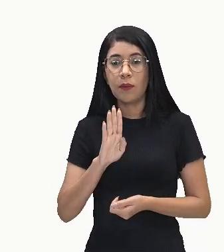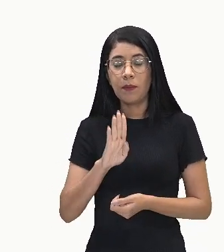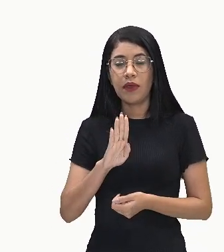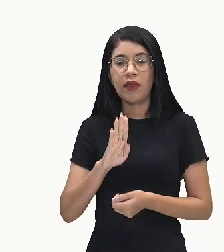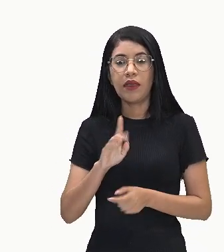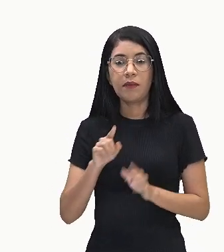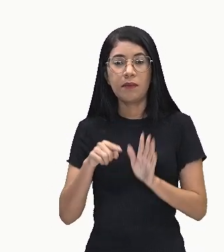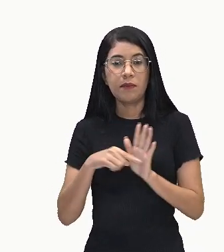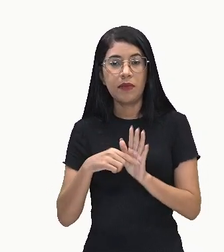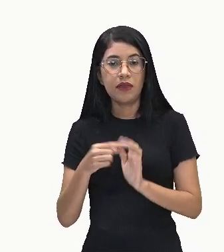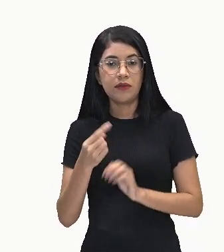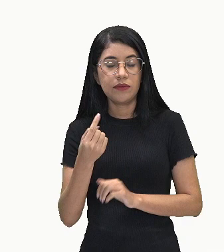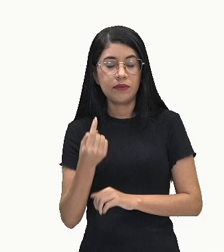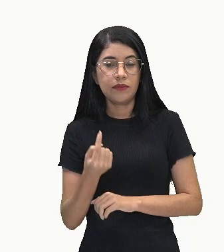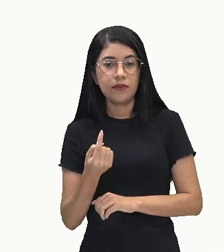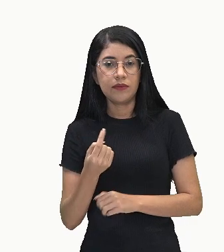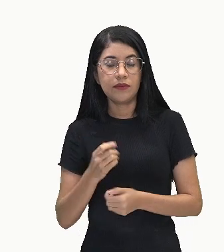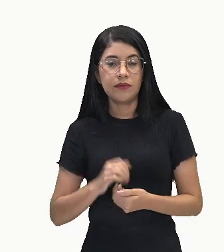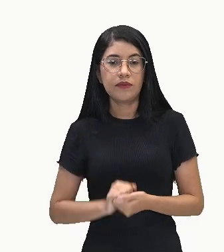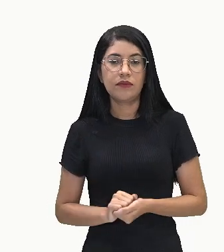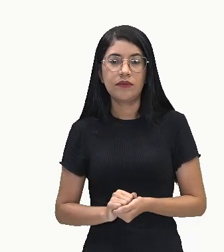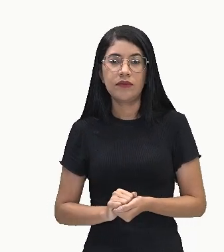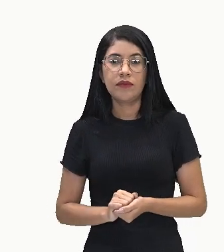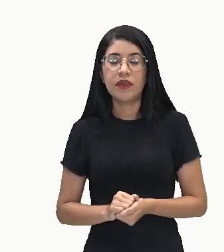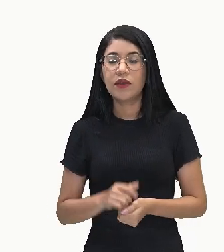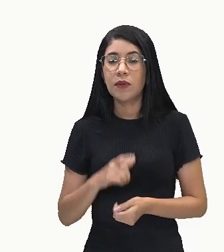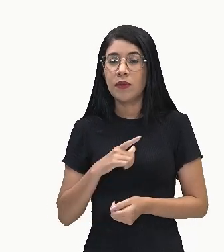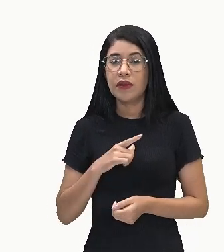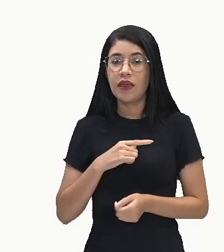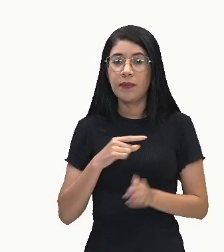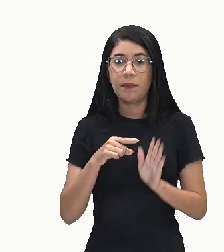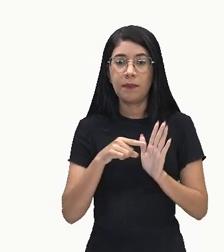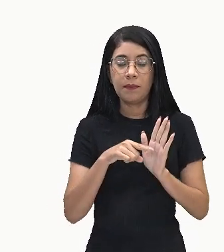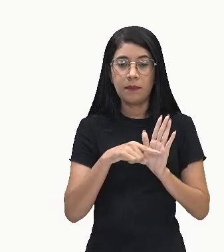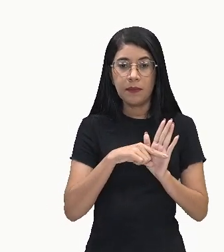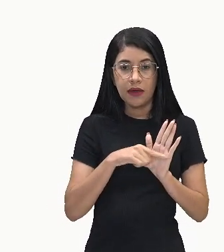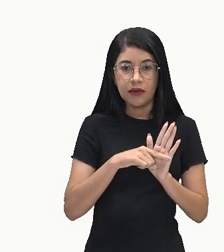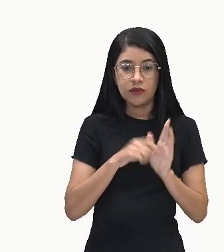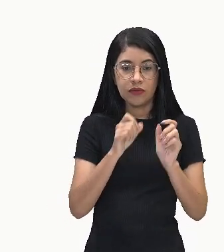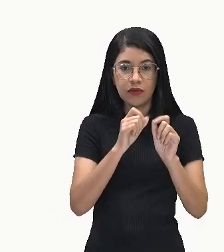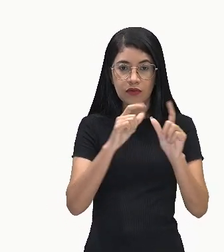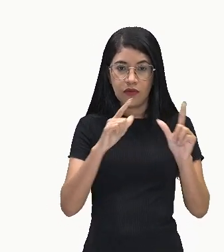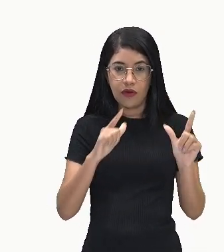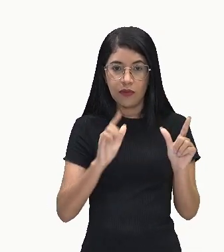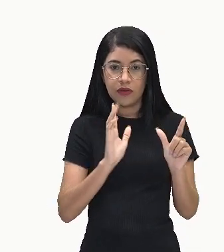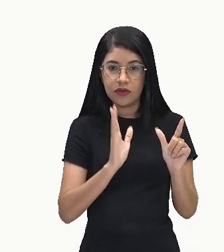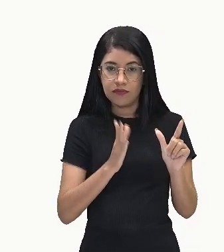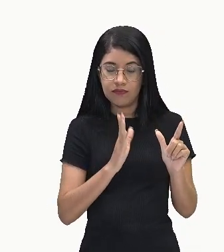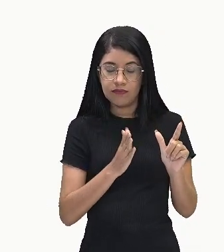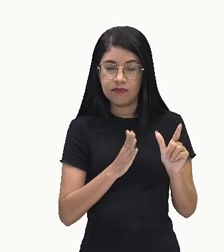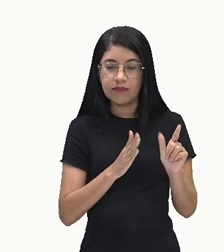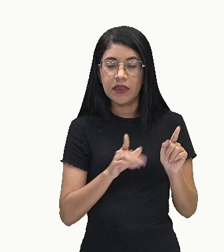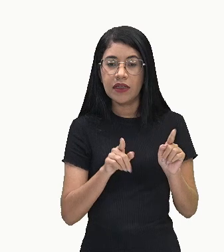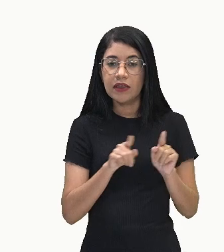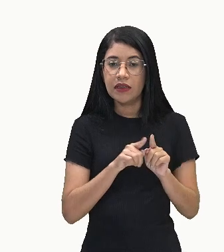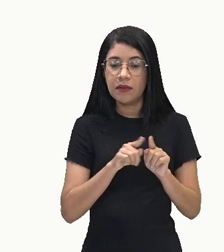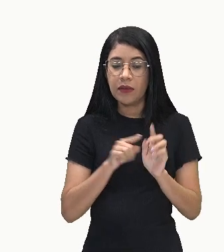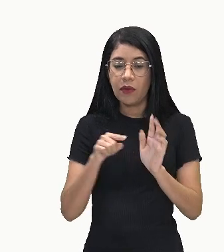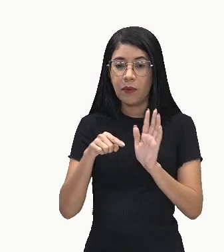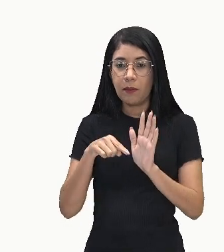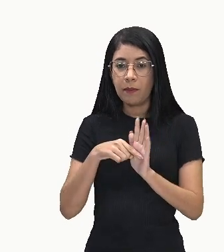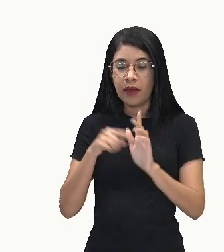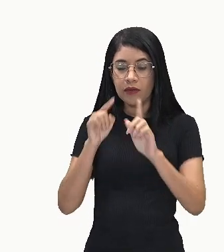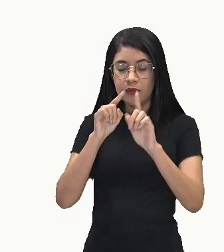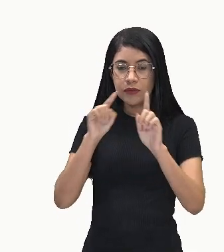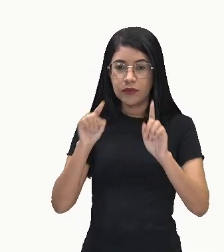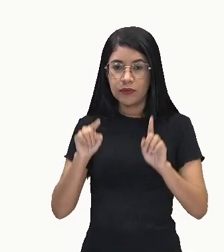1. Então, ó, nós temos o menos da fórmula, certo? E o menos do